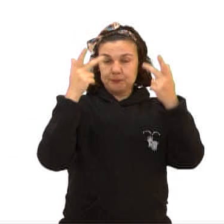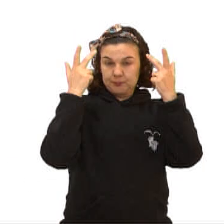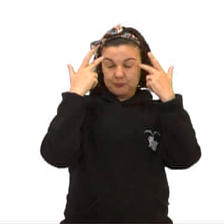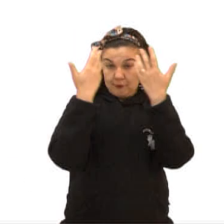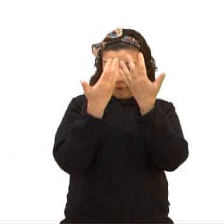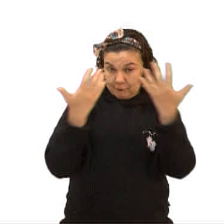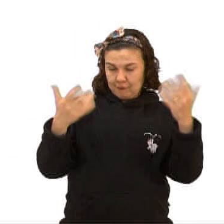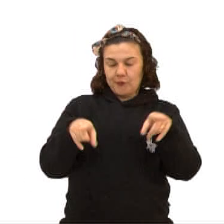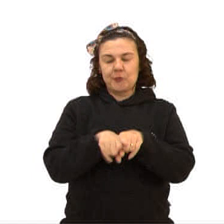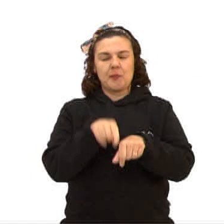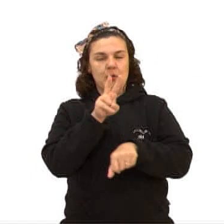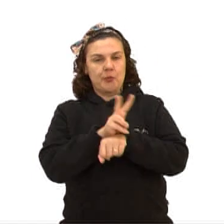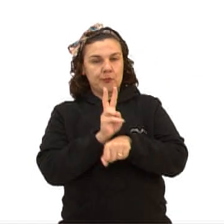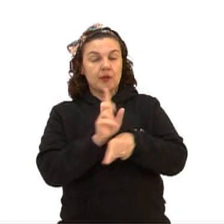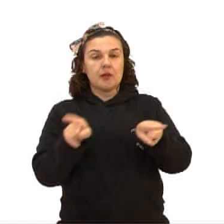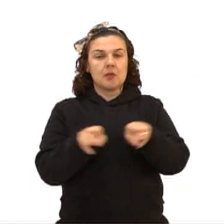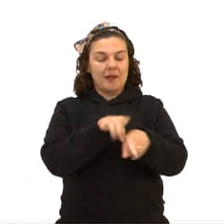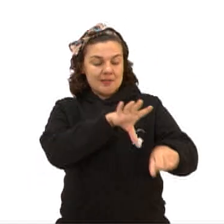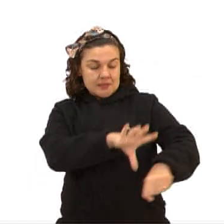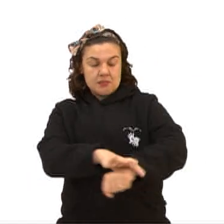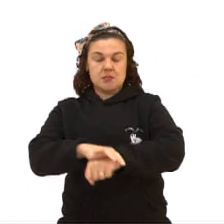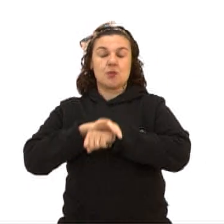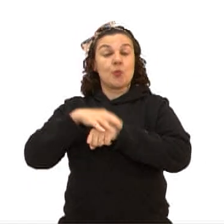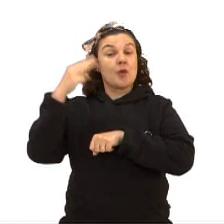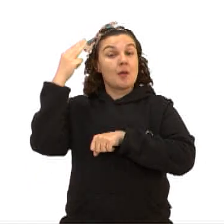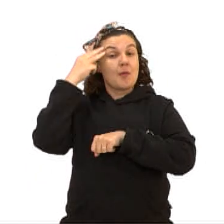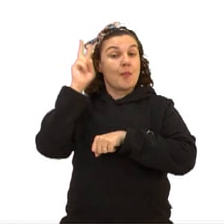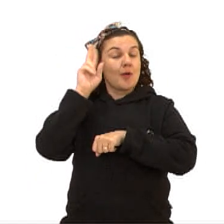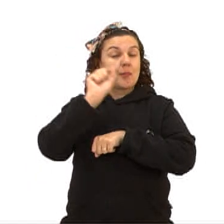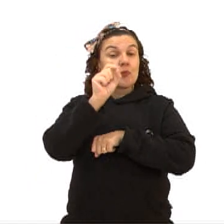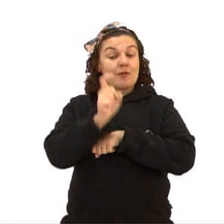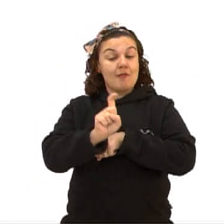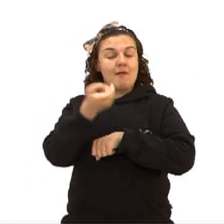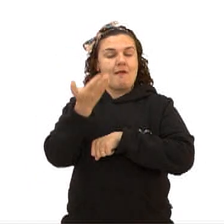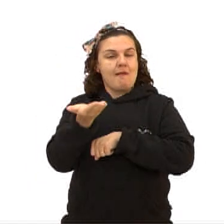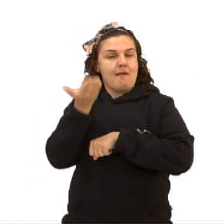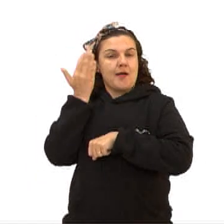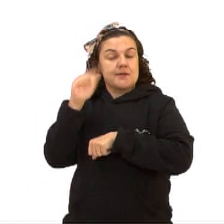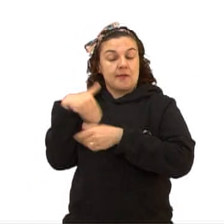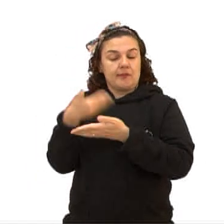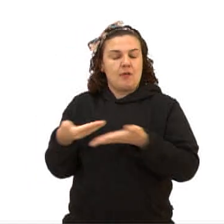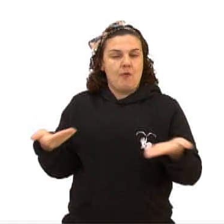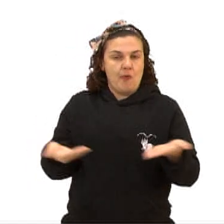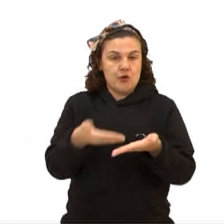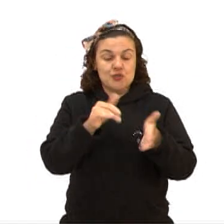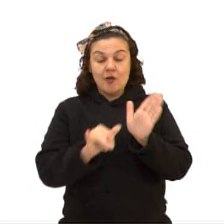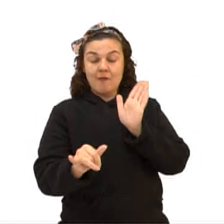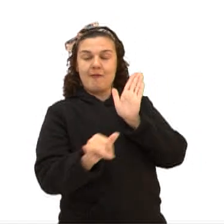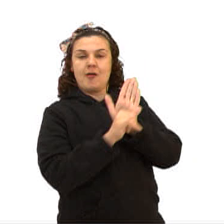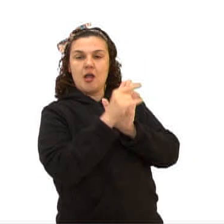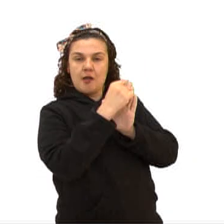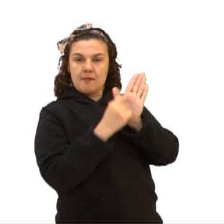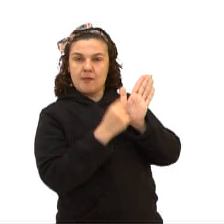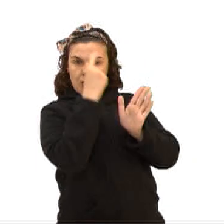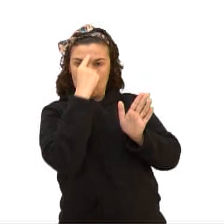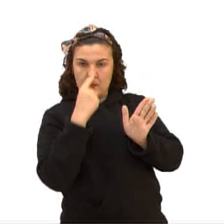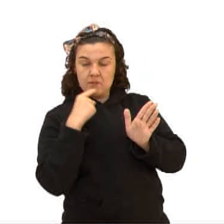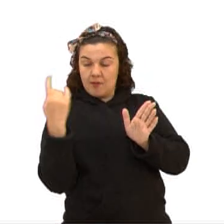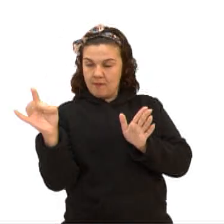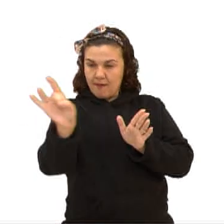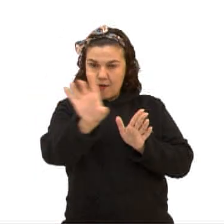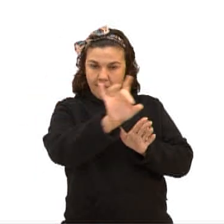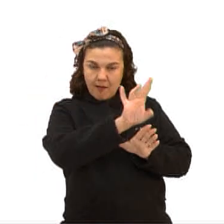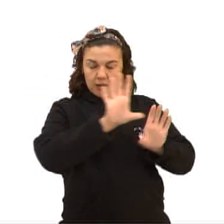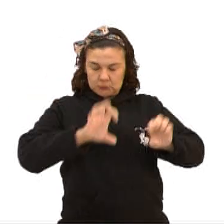construído, conserva-se a memória do que fomos e do que somos, a identidade de cada um de nós, a qual nos fortalece e